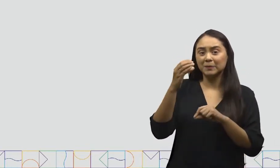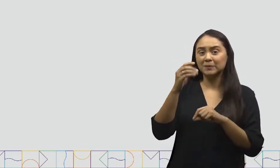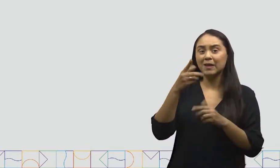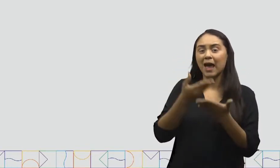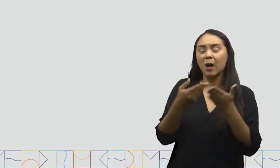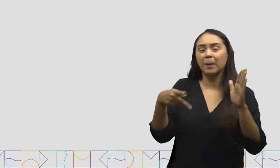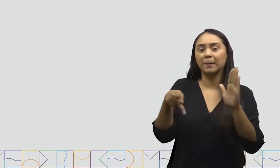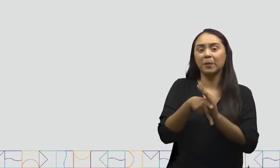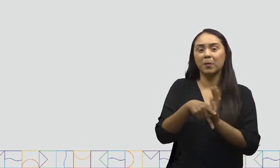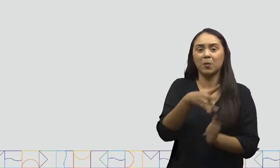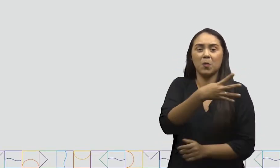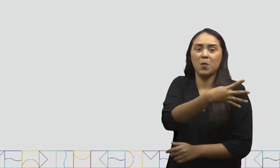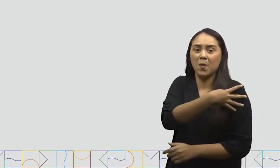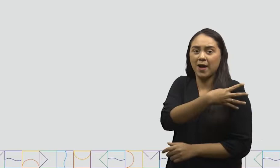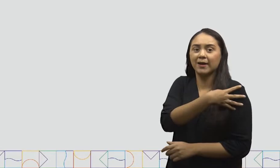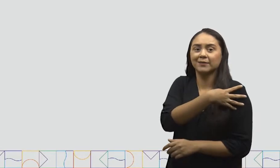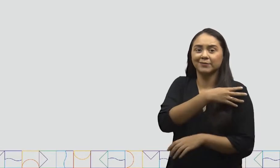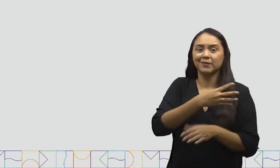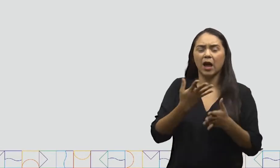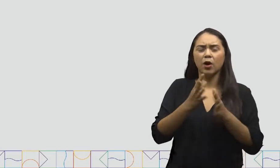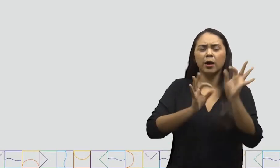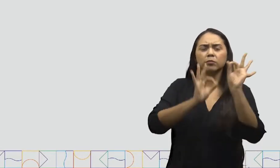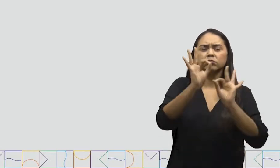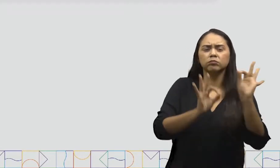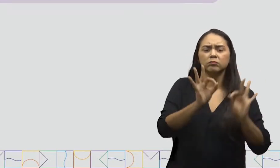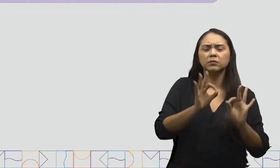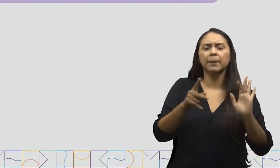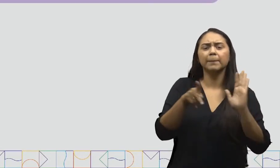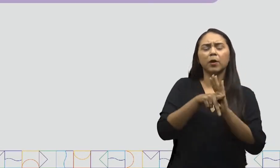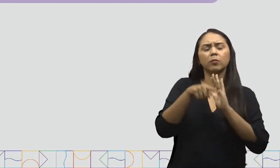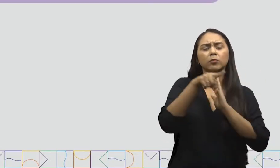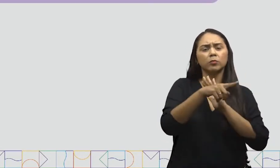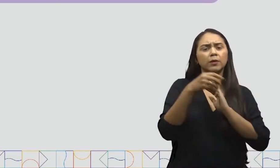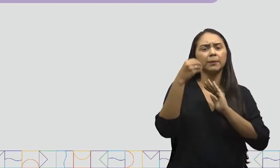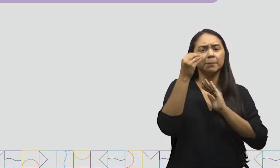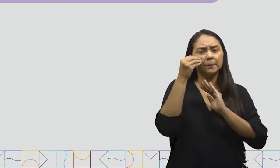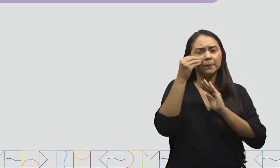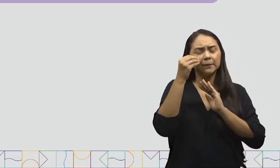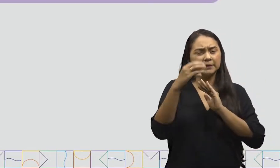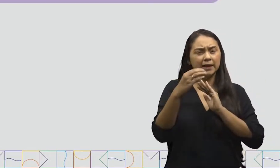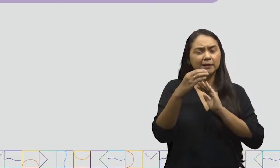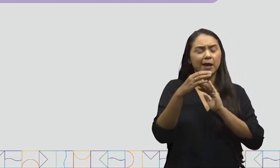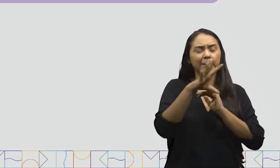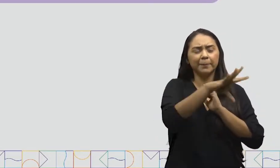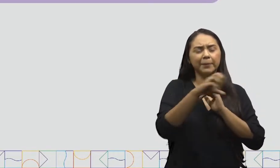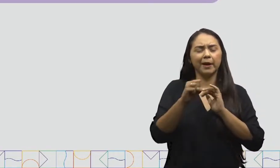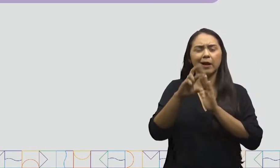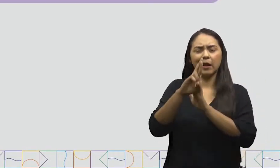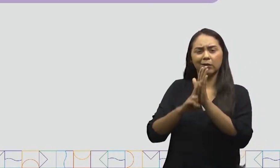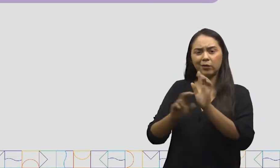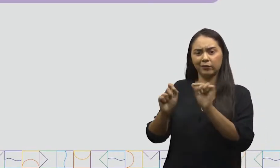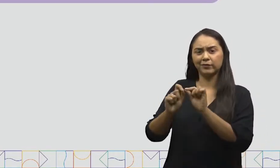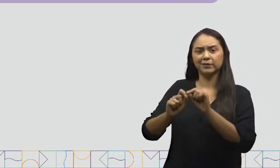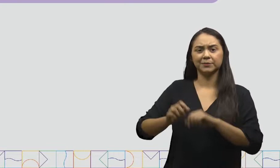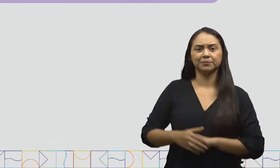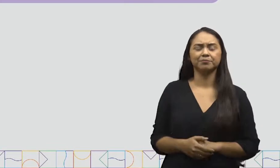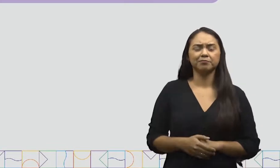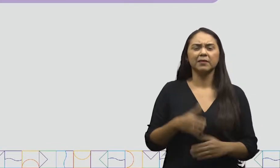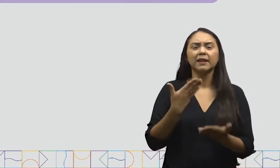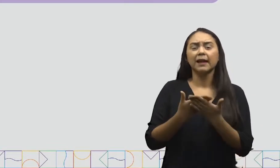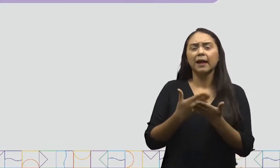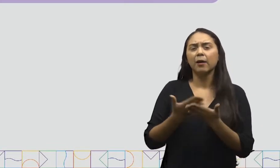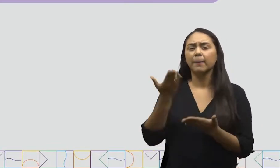e organizaremos o relatório desse experimento. Na aula anterior, vimos que o relatório de